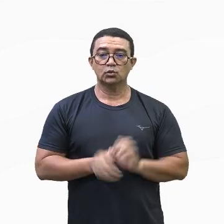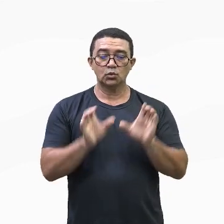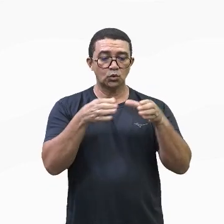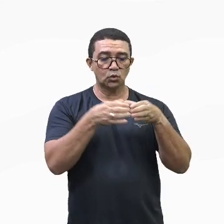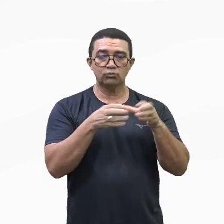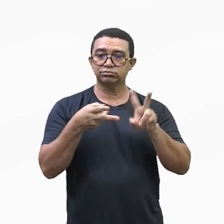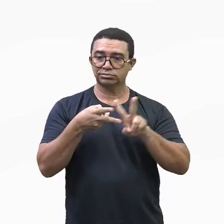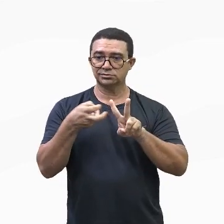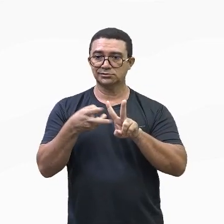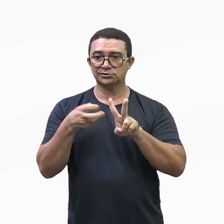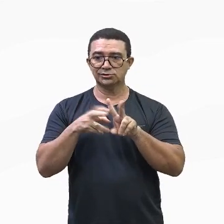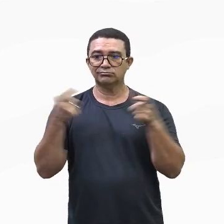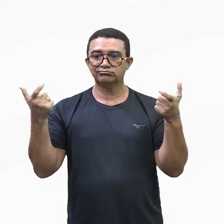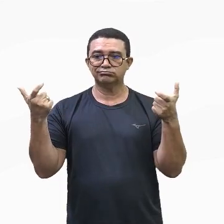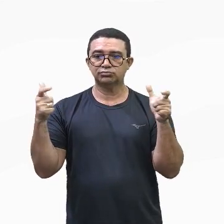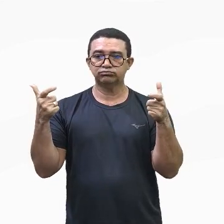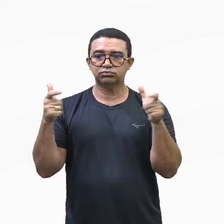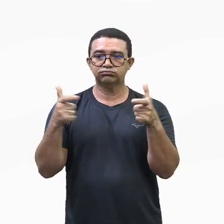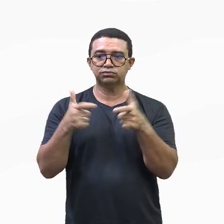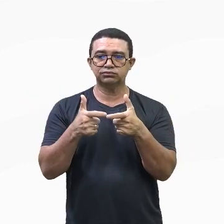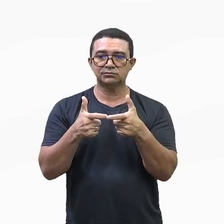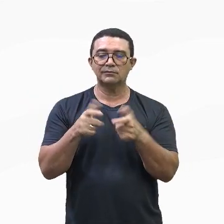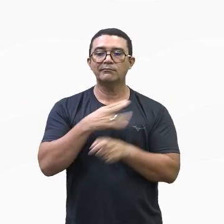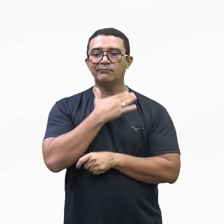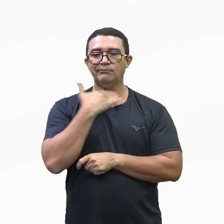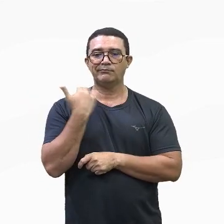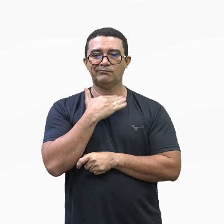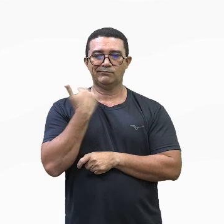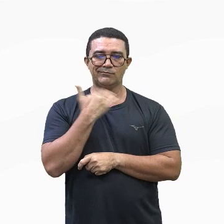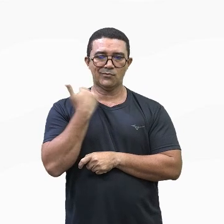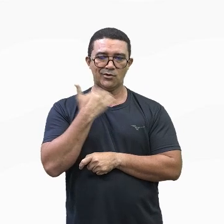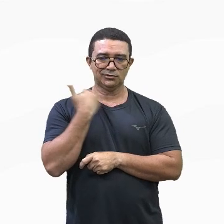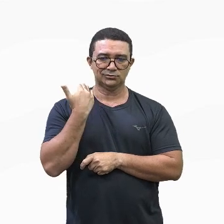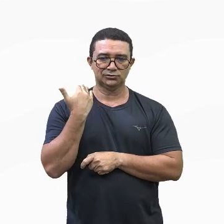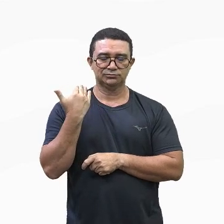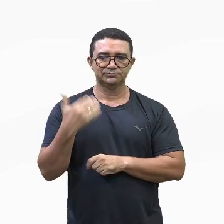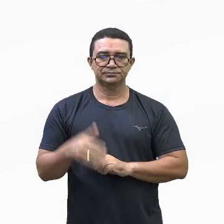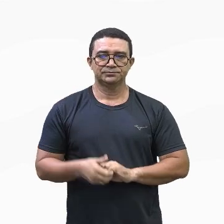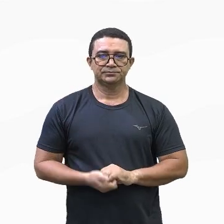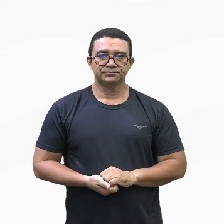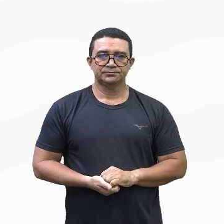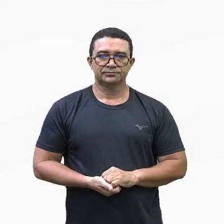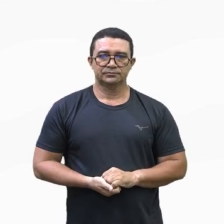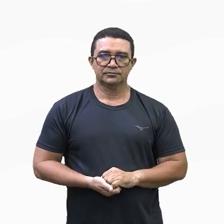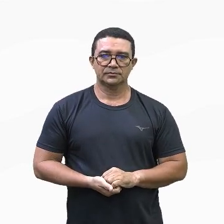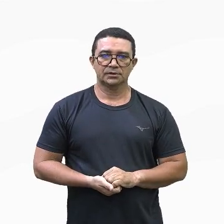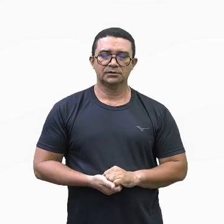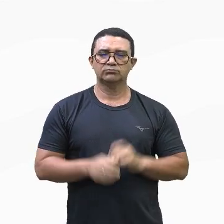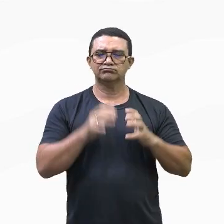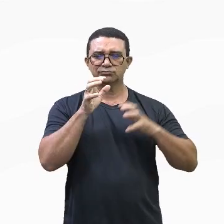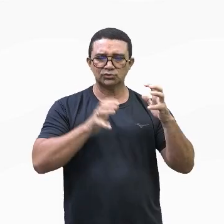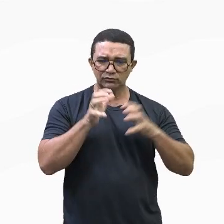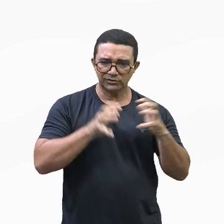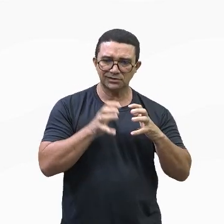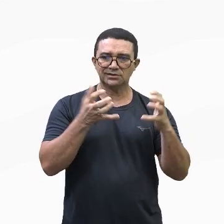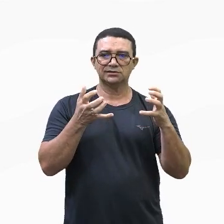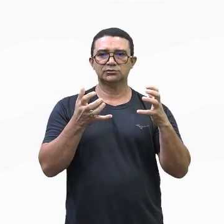tantos outros. Eles foram o quê? Mortos, aniquilados. Os